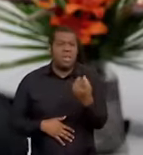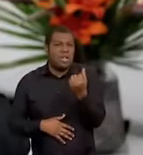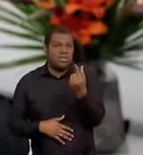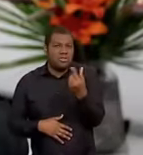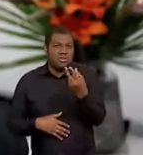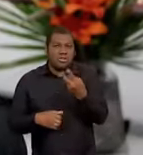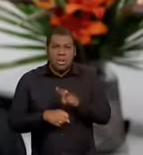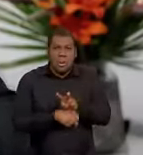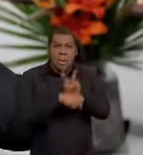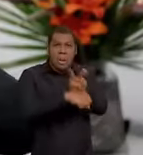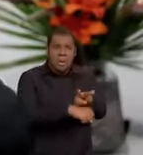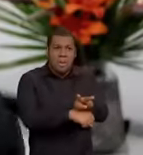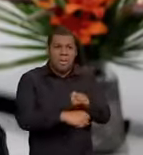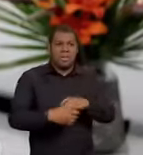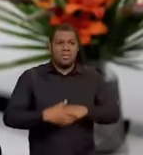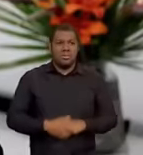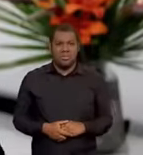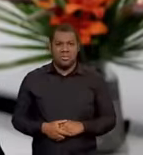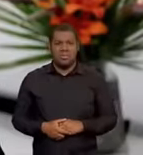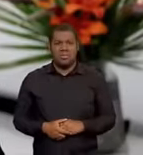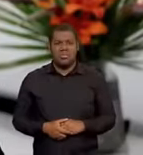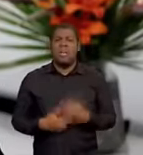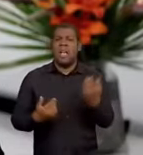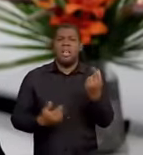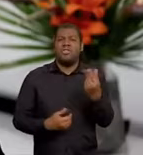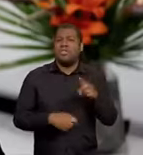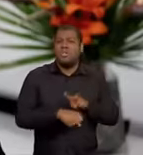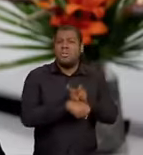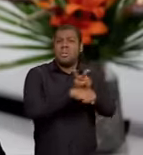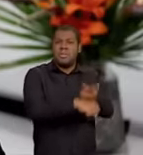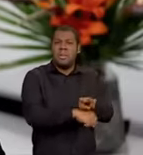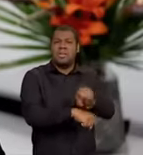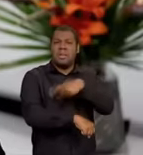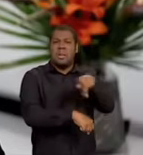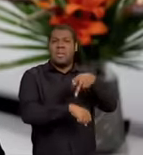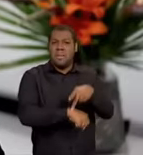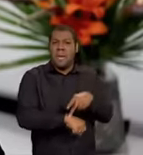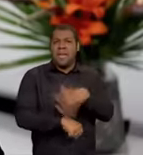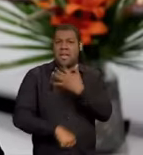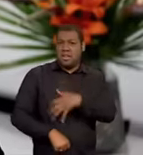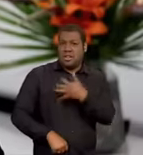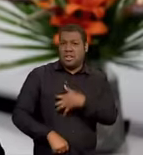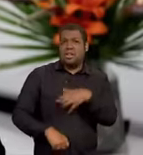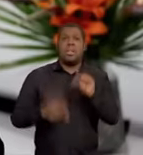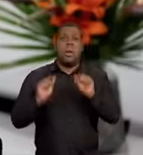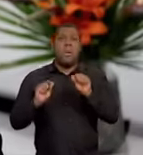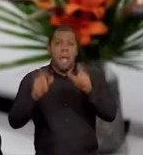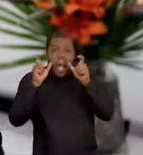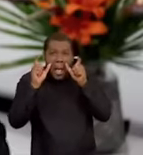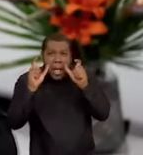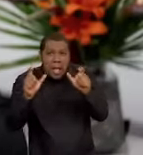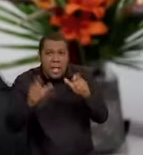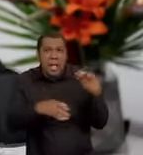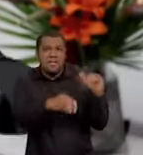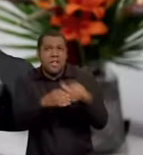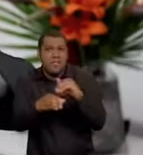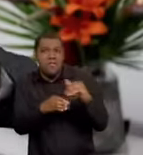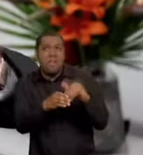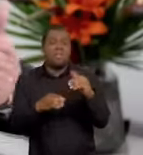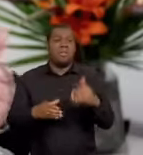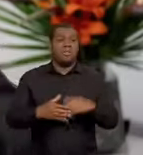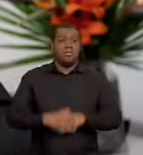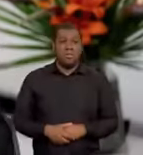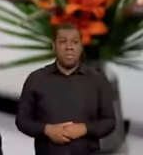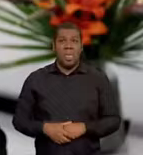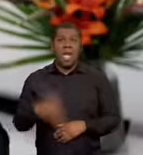Argentina que esse dinheiro foi emprestado por conta das eleições, para que o Macri pudesse ganhar as eleições. Ele não ganhou, o